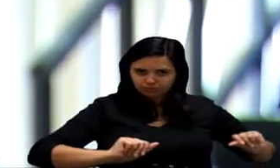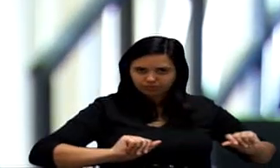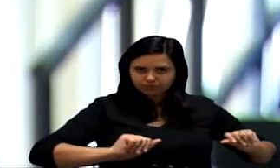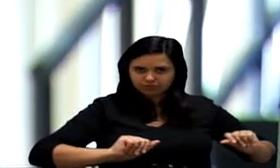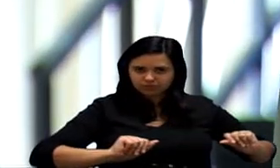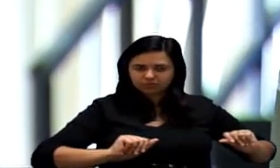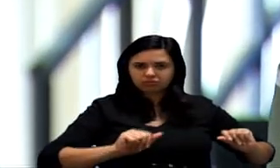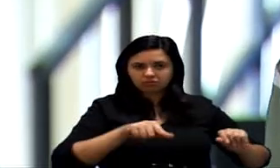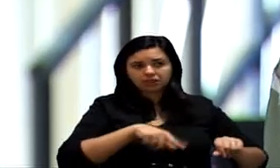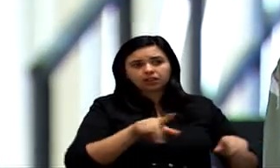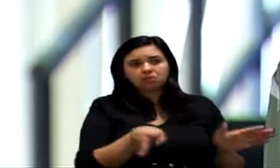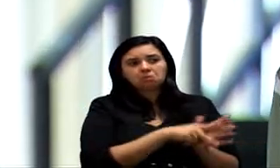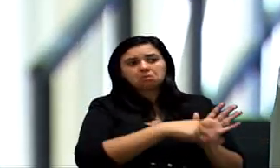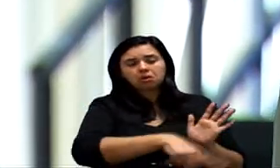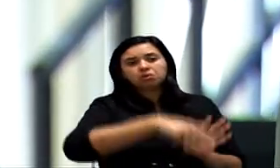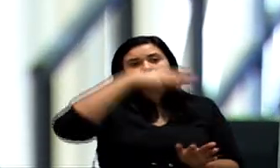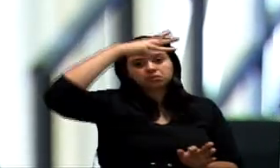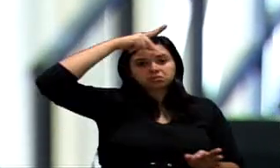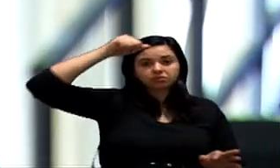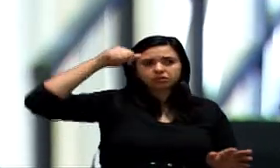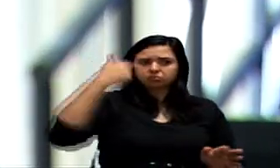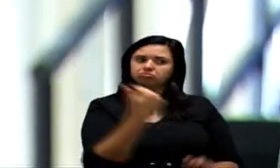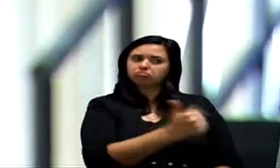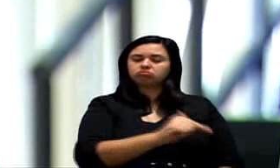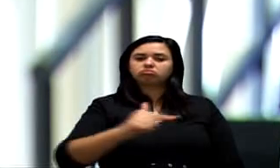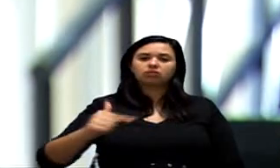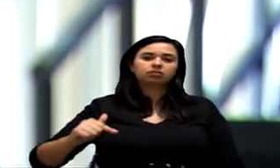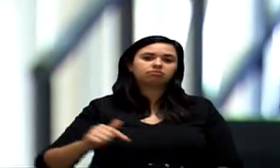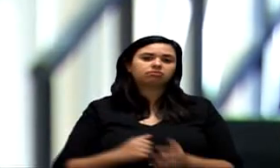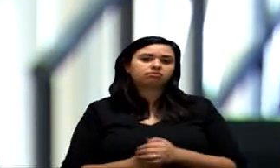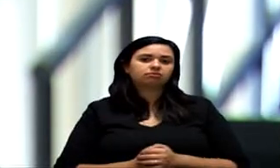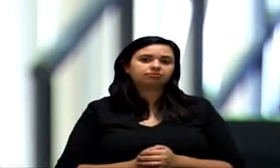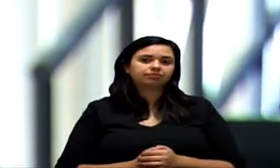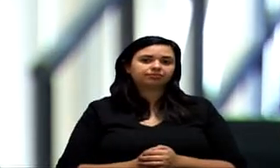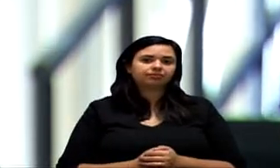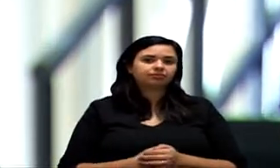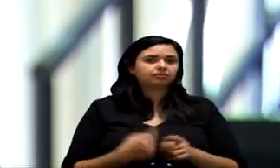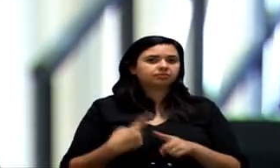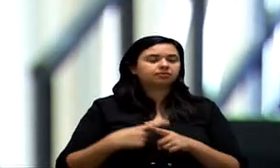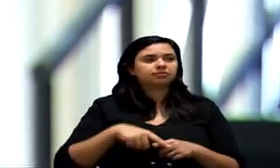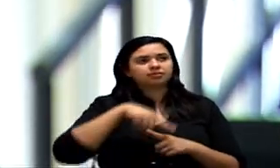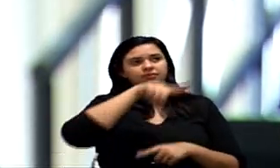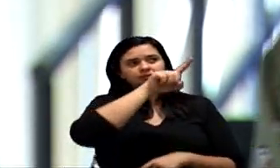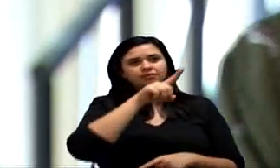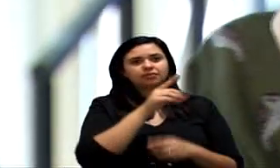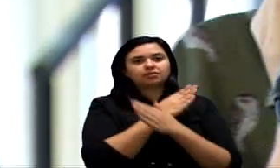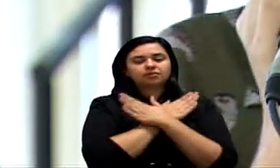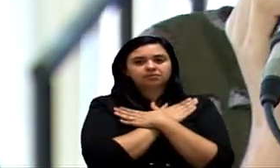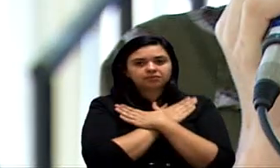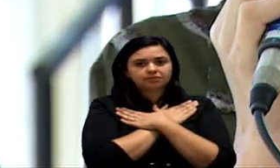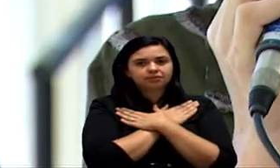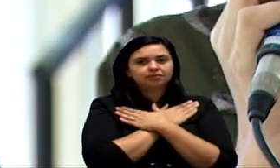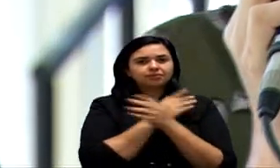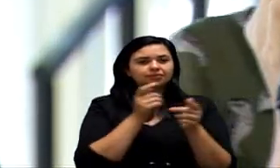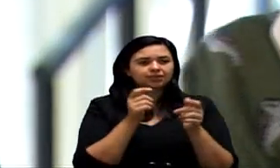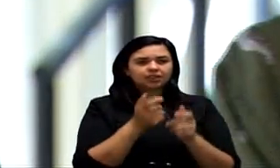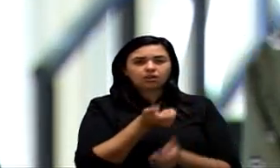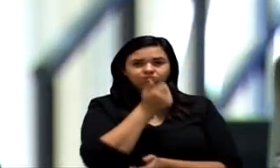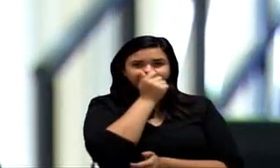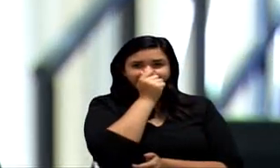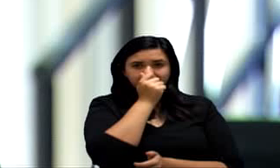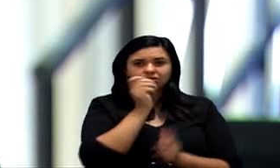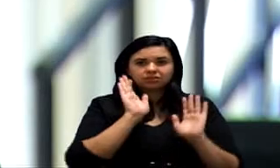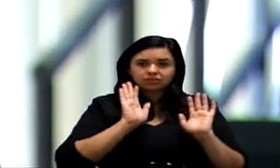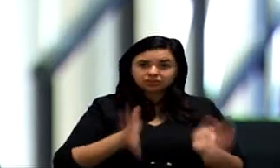Sorocaba tem ampliando, os cemitérios já estão ficando superlotados, né, e a discussão do crematório é uma maneira até de proteger